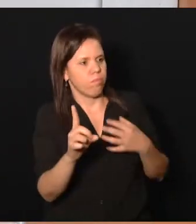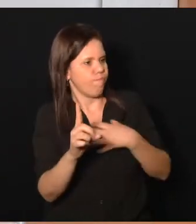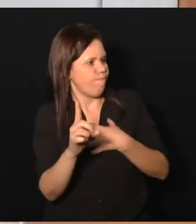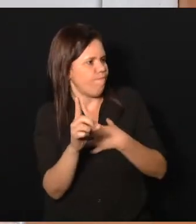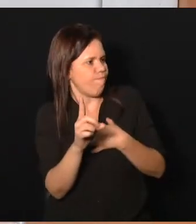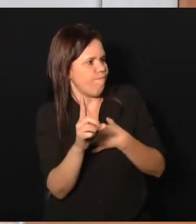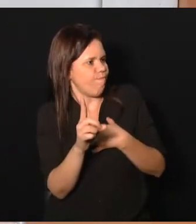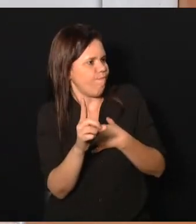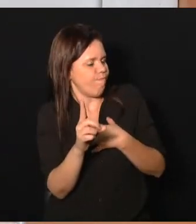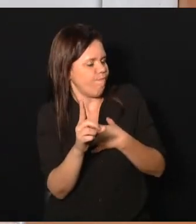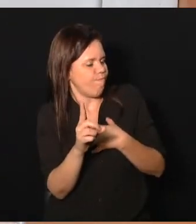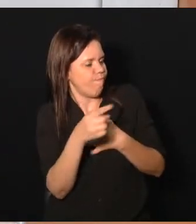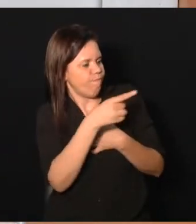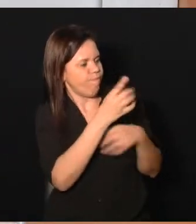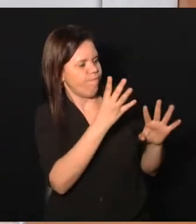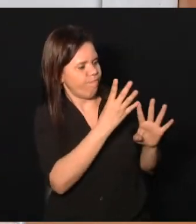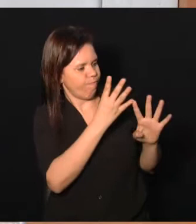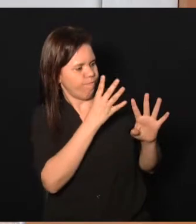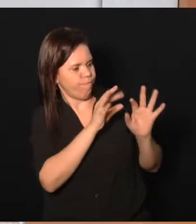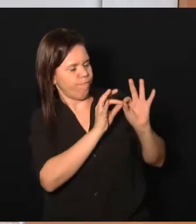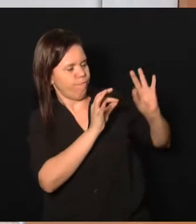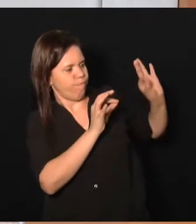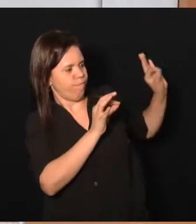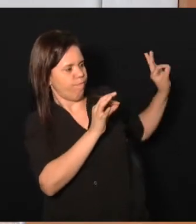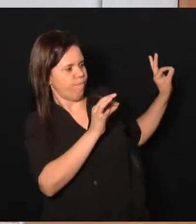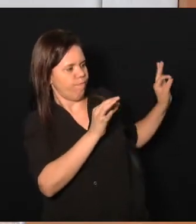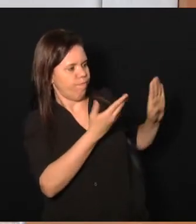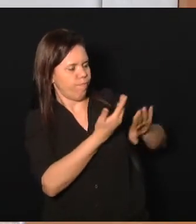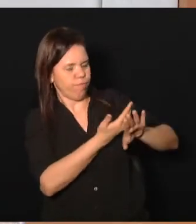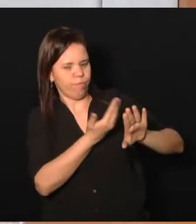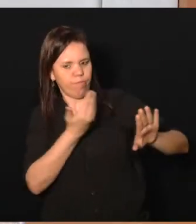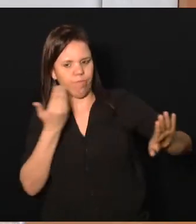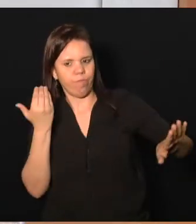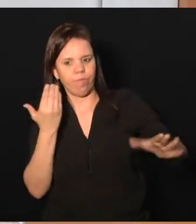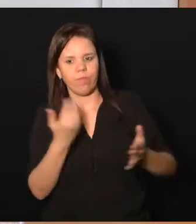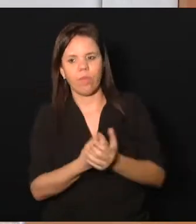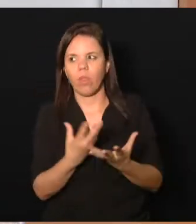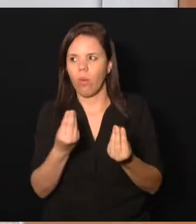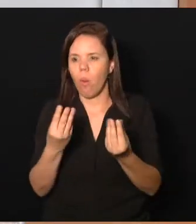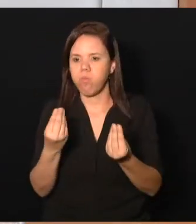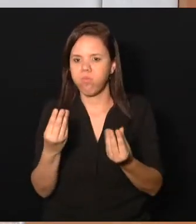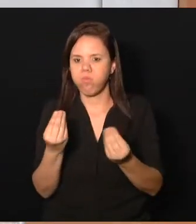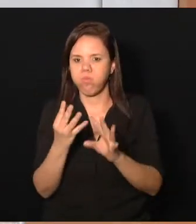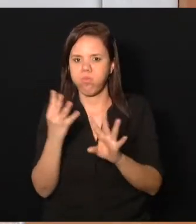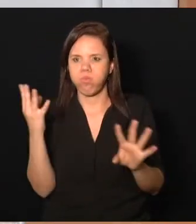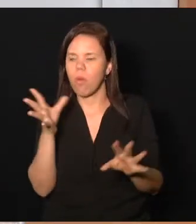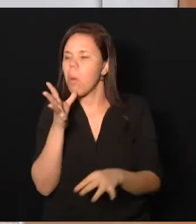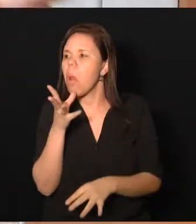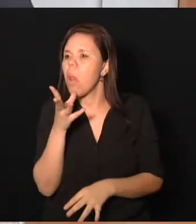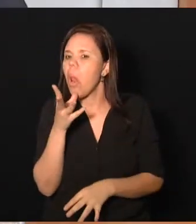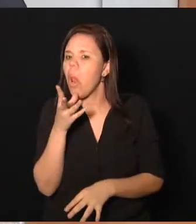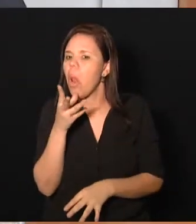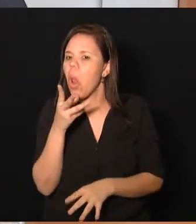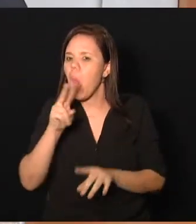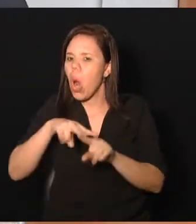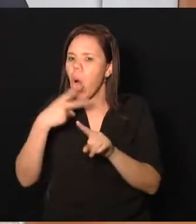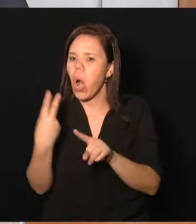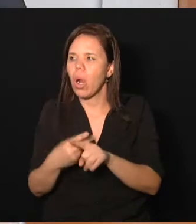Você vai indo para aquela fila, lá longe. E tem tanto idoso que essa fila demora mais que a fila